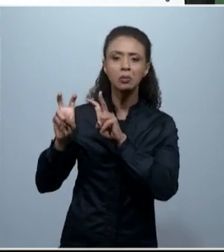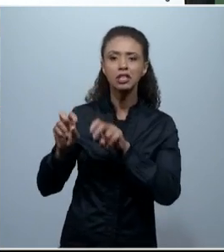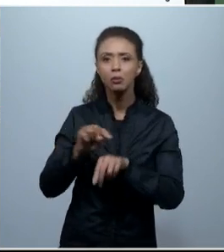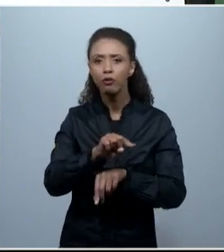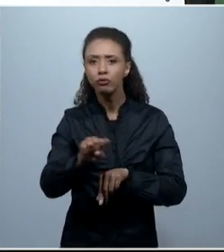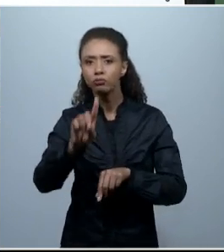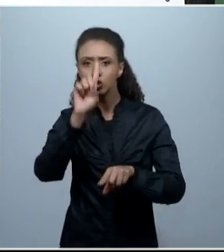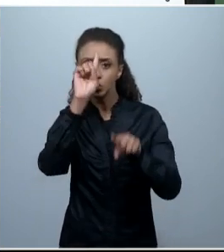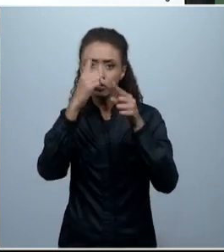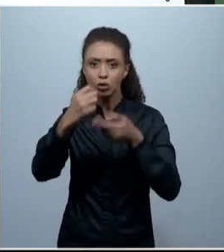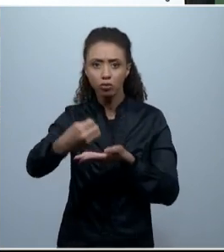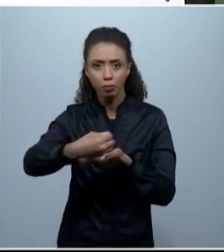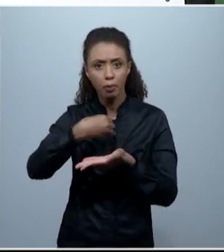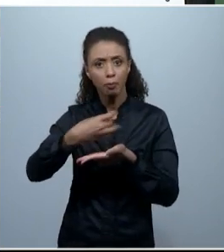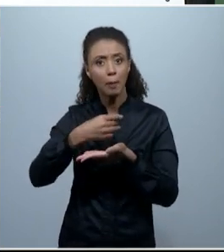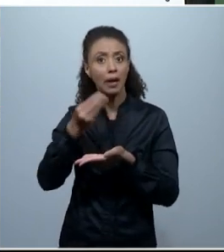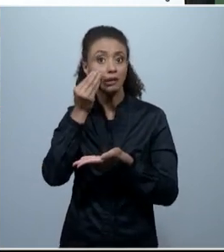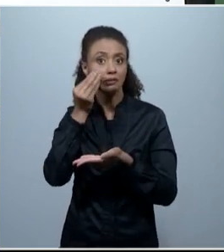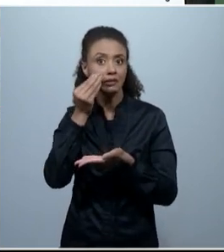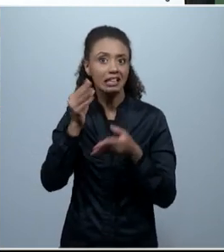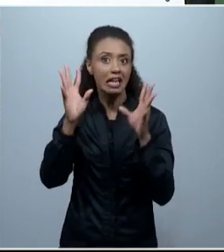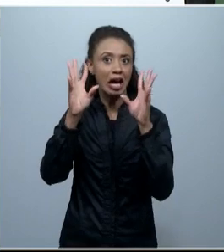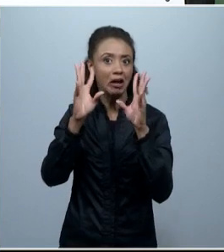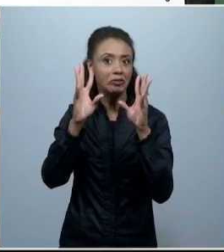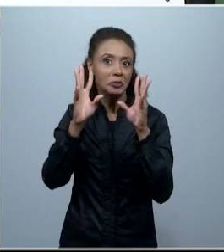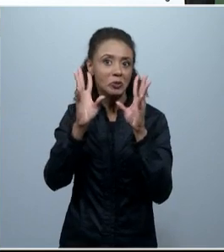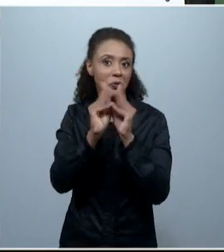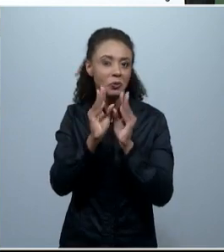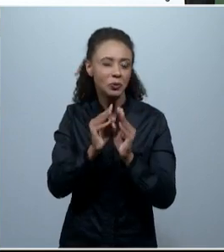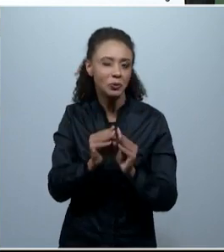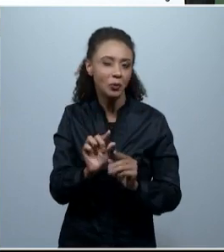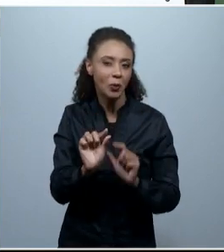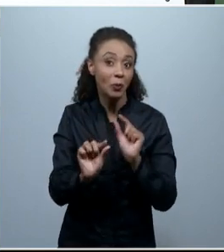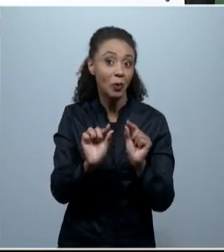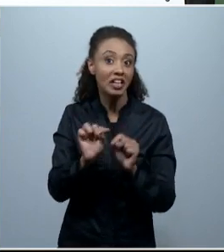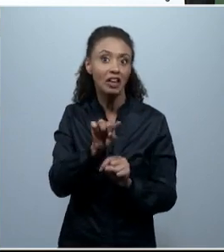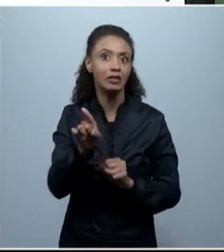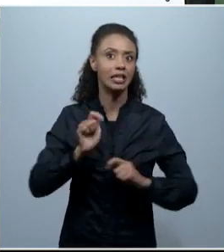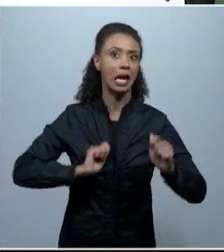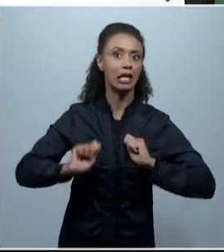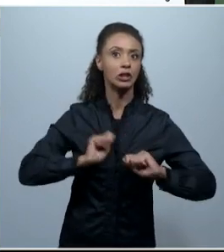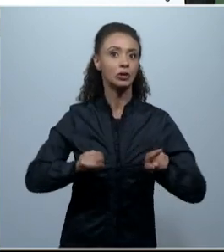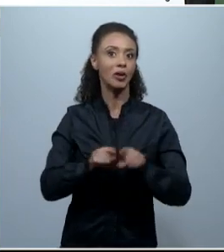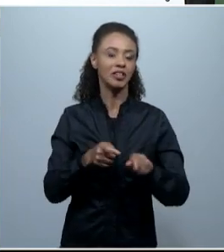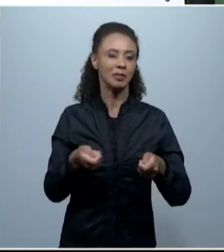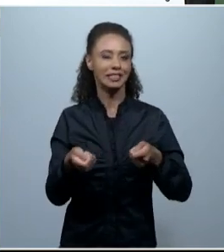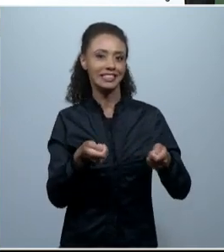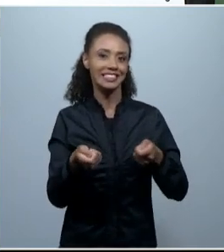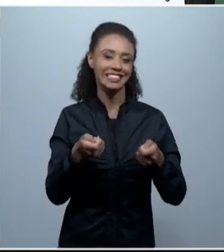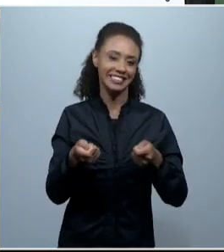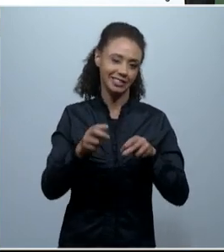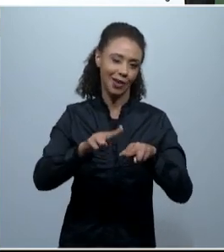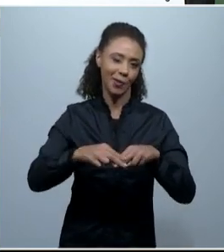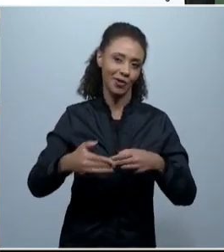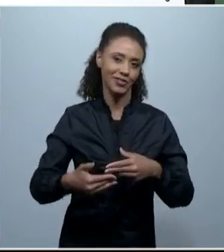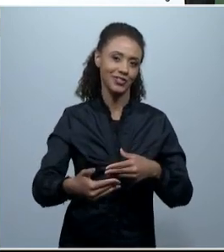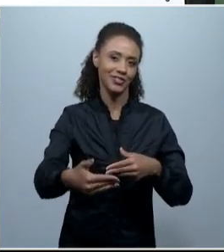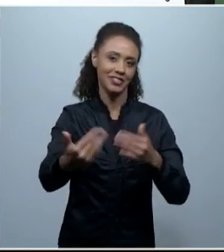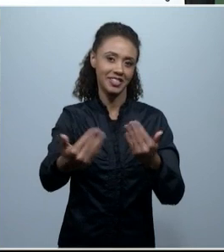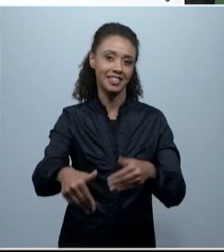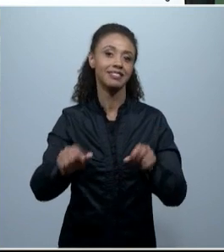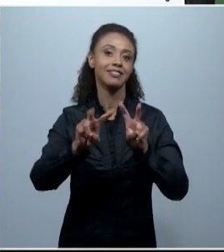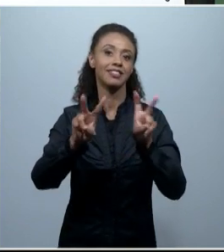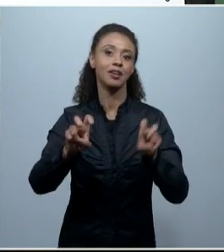a tentar há ali dá um pouquinho com essa ansiedade é que eu percebi que tem com a questão dos axiomas